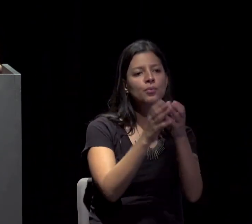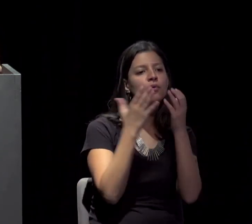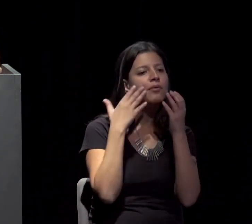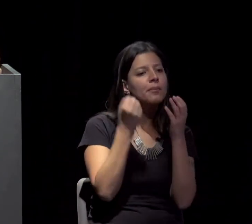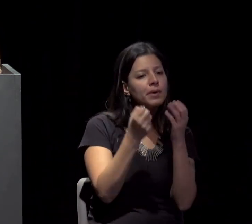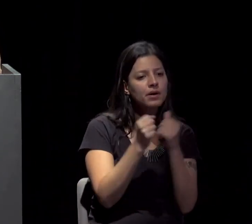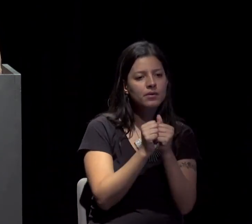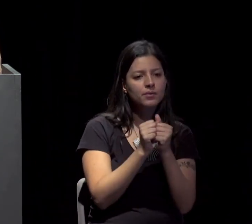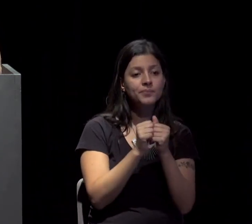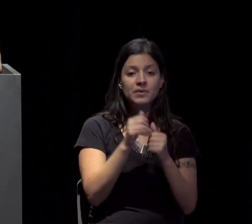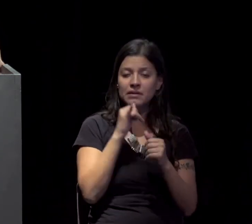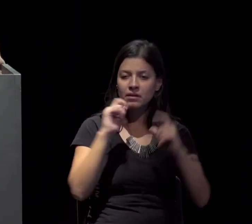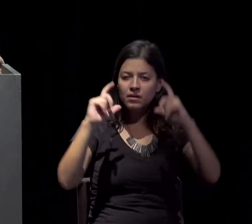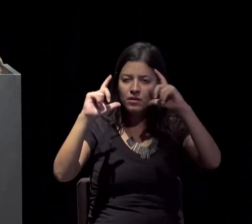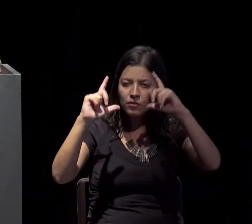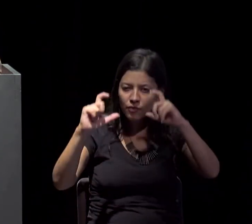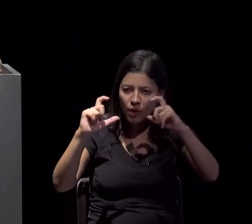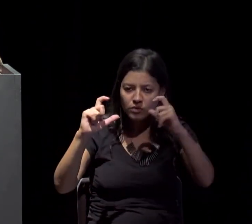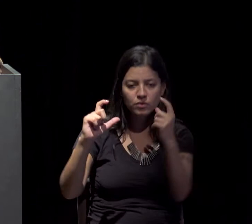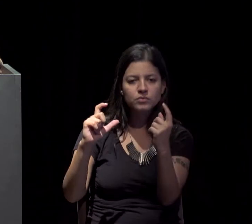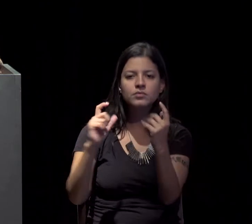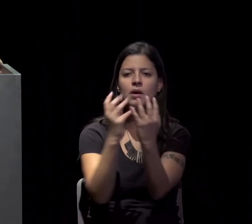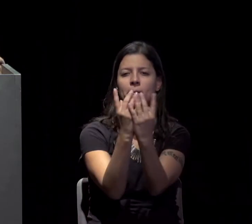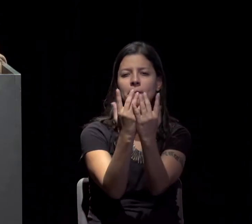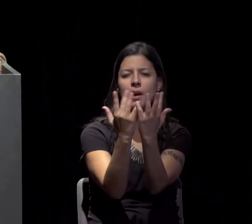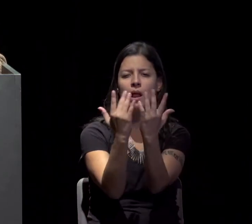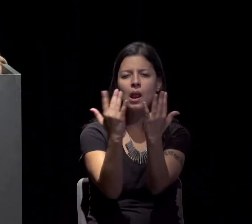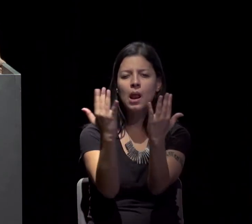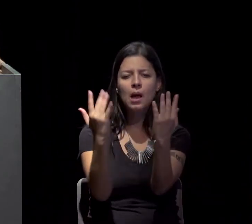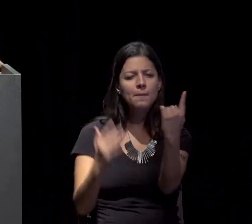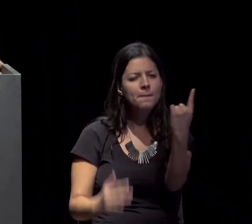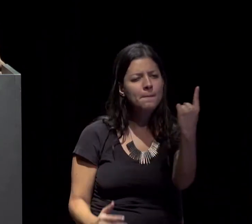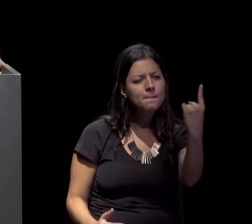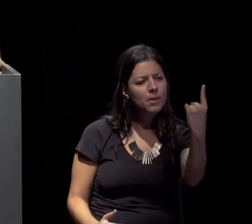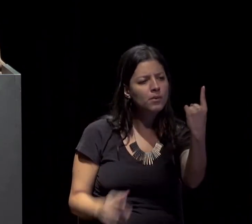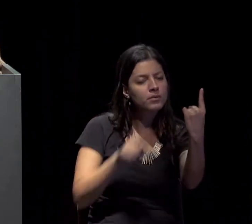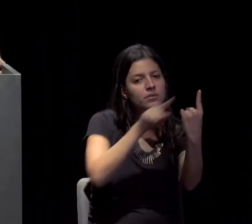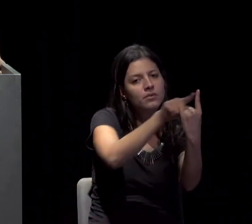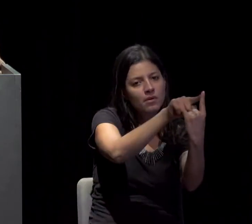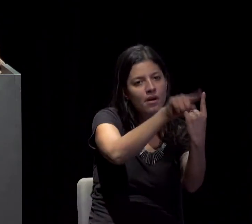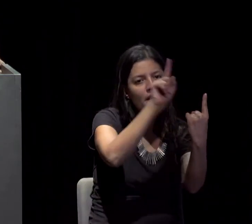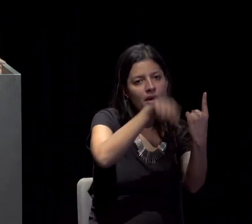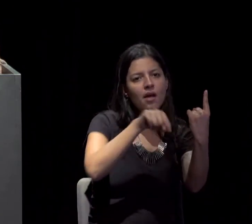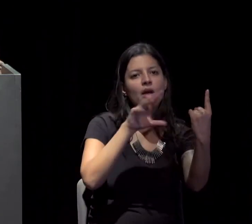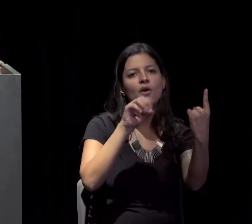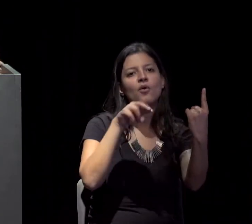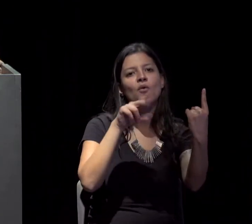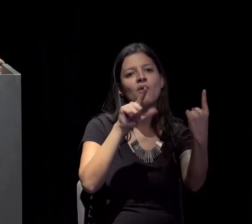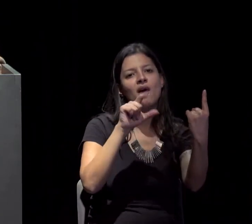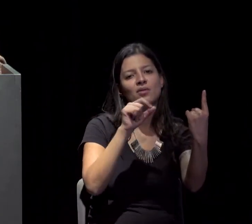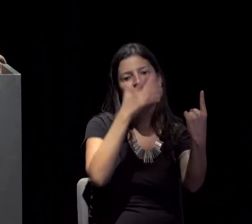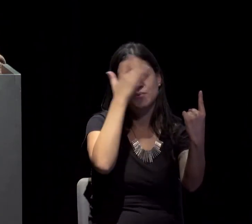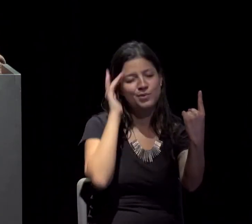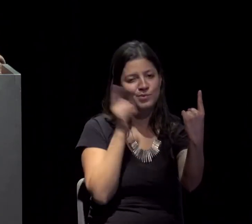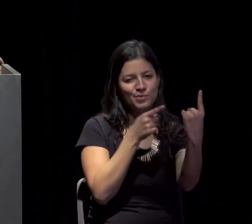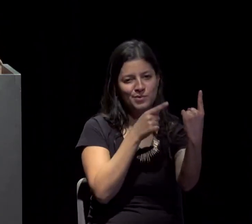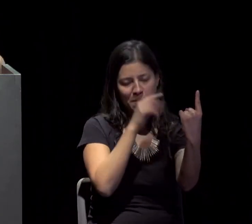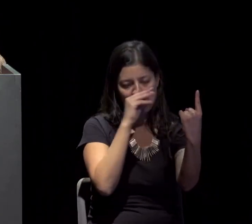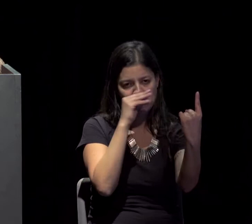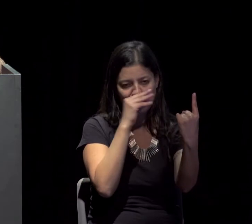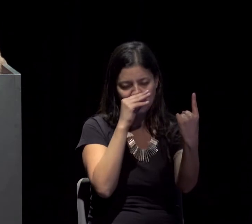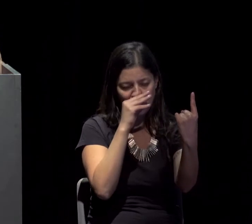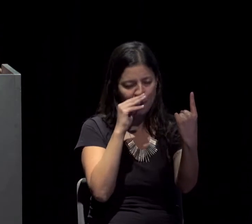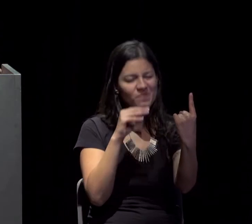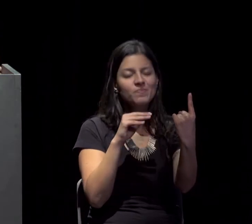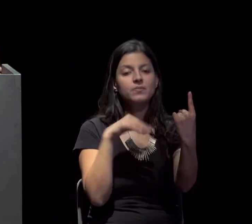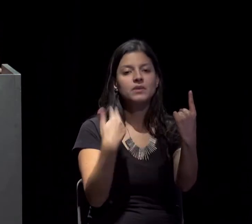no canto da fotografia, quase caindo dessa fotografia, as imagens dos congadeiros apareciam. Então, isso me faz pensar,